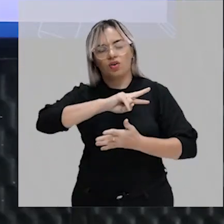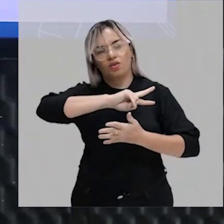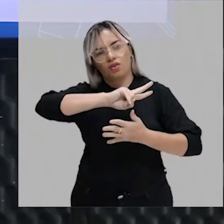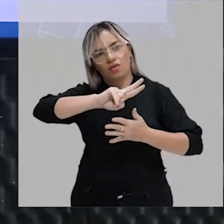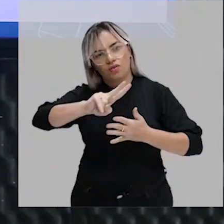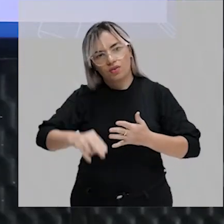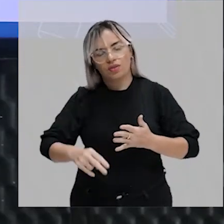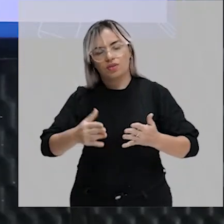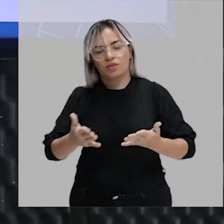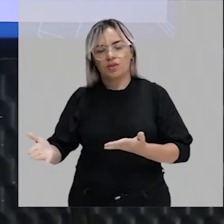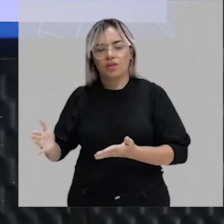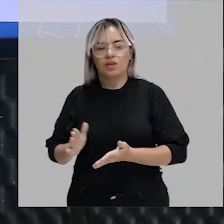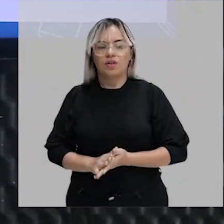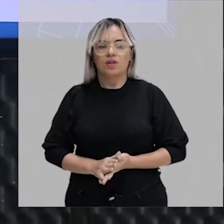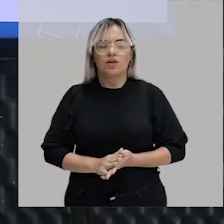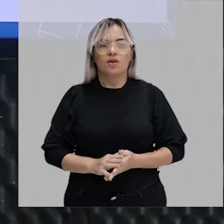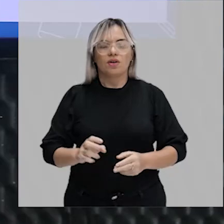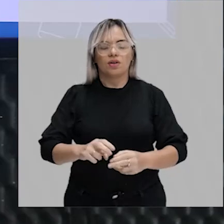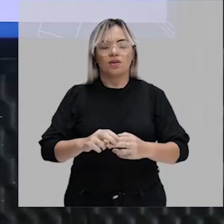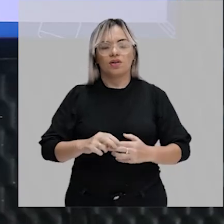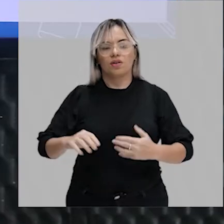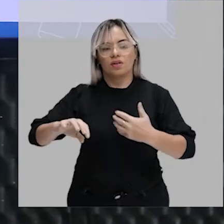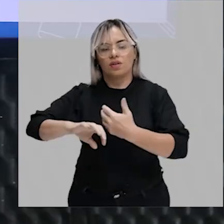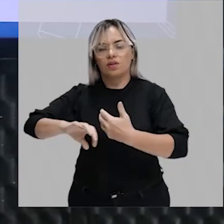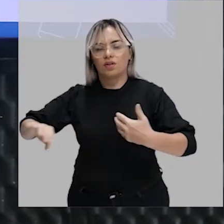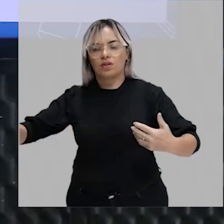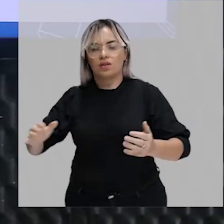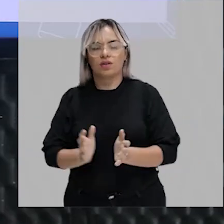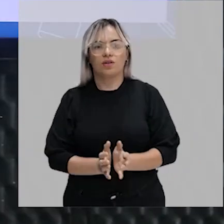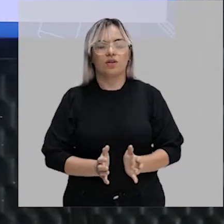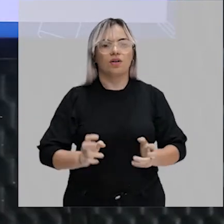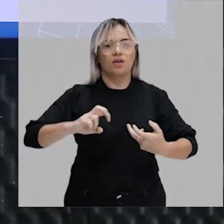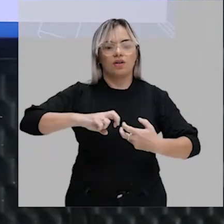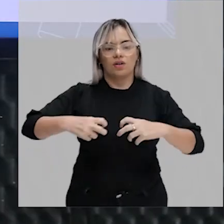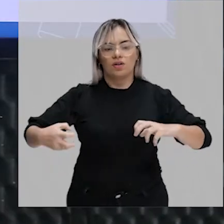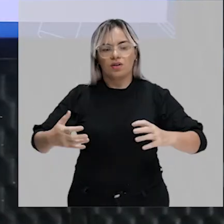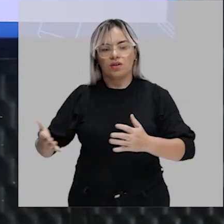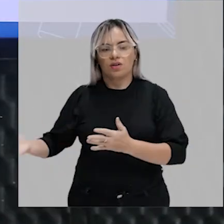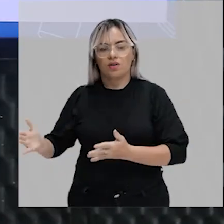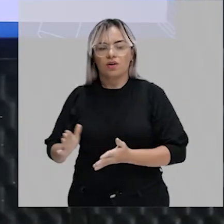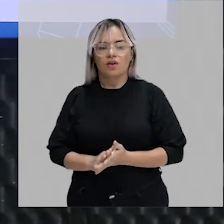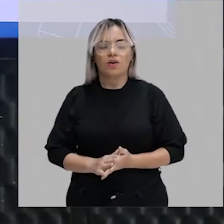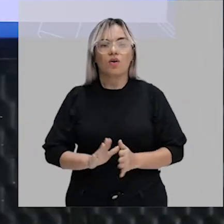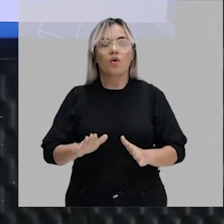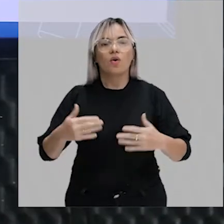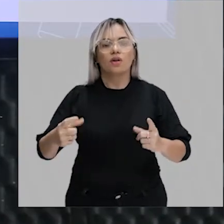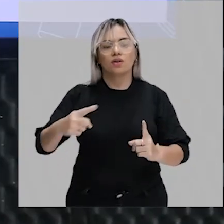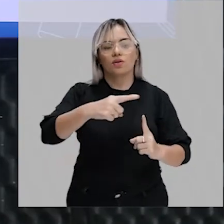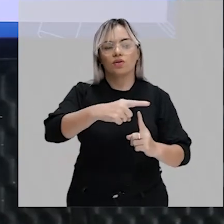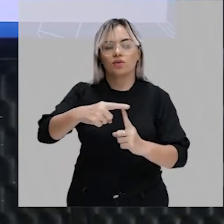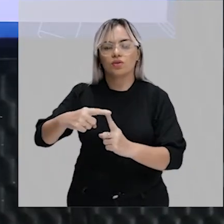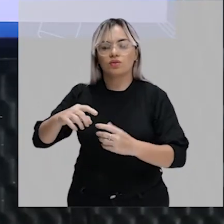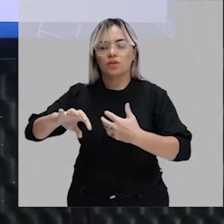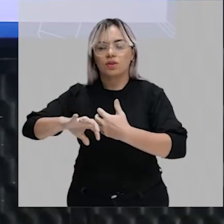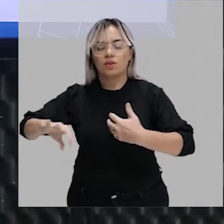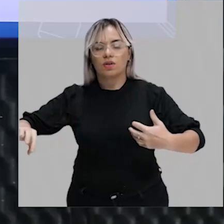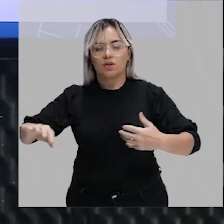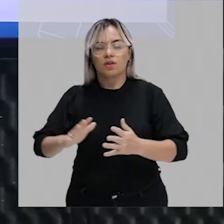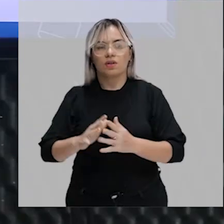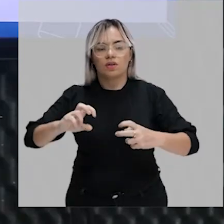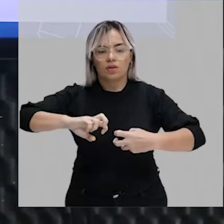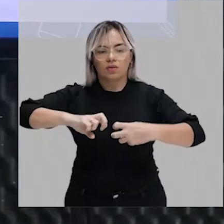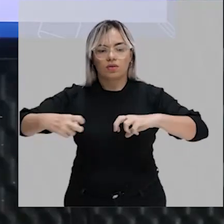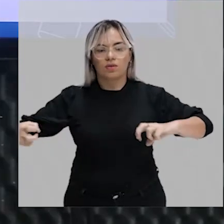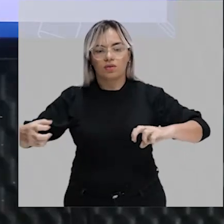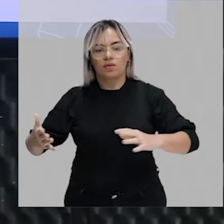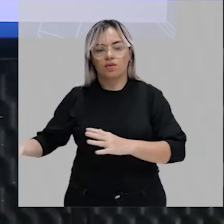desse isolamento reprodutivo que a gente vai estar falando aqui. Quais são os mecanismos de isolamento reprodutivo? Aí a gente vai